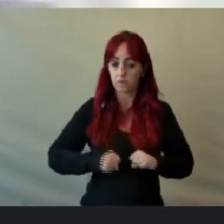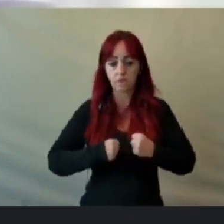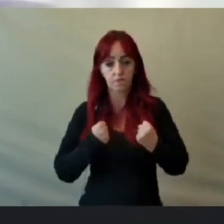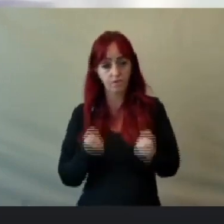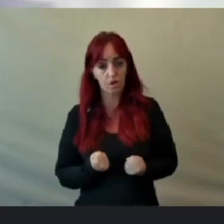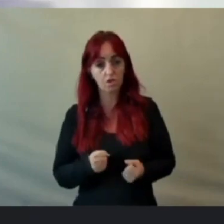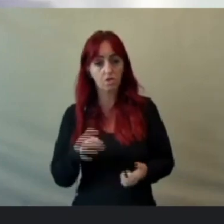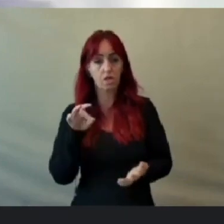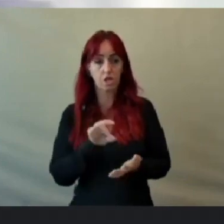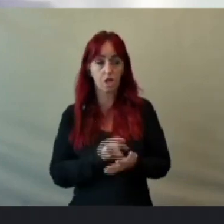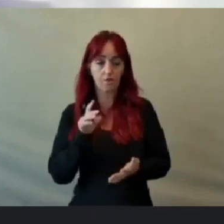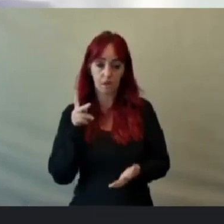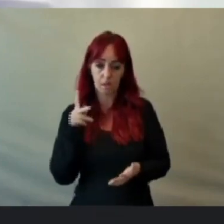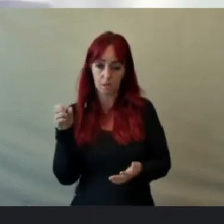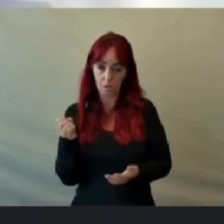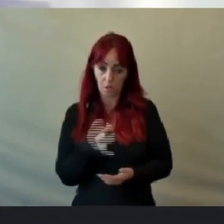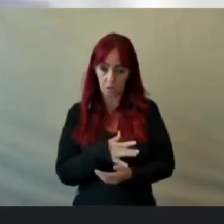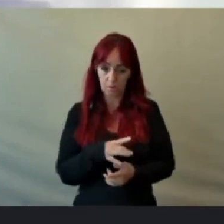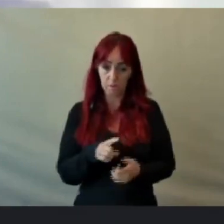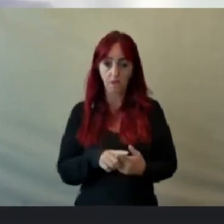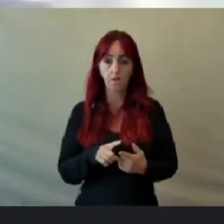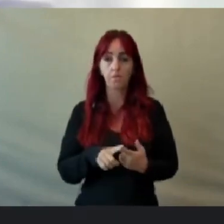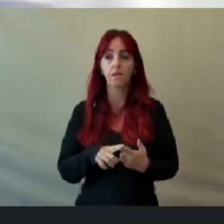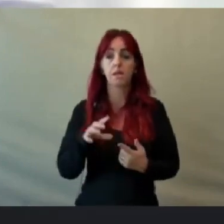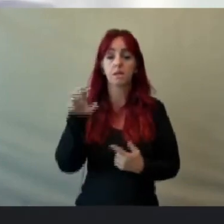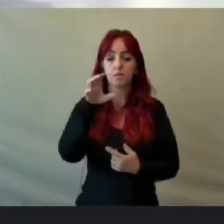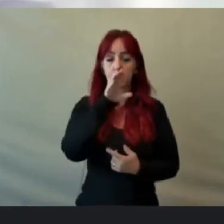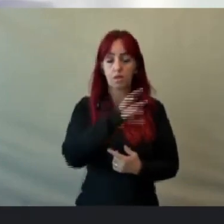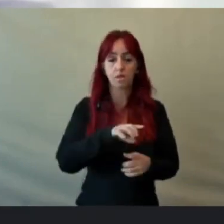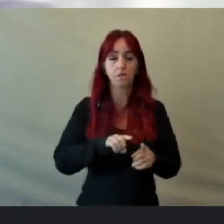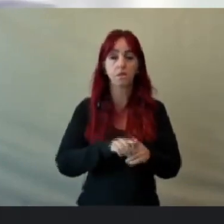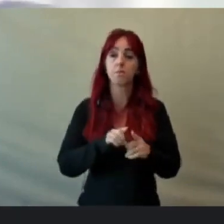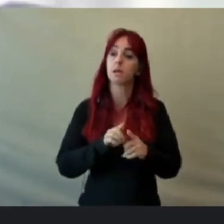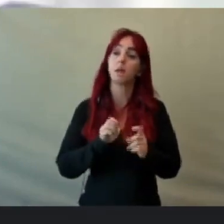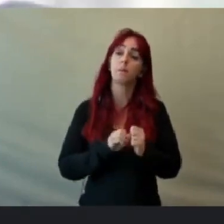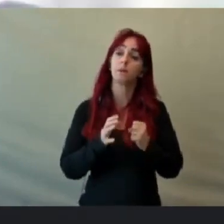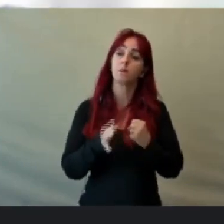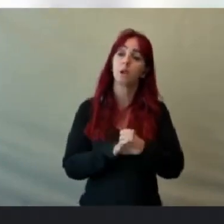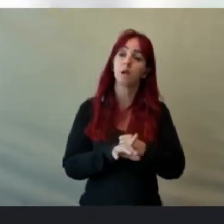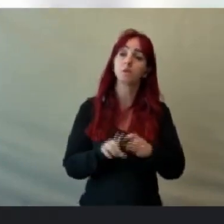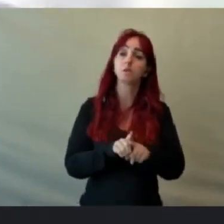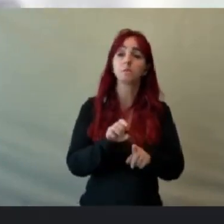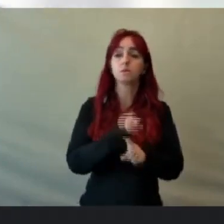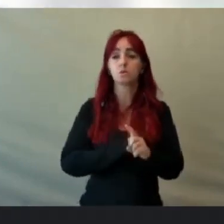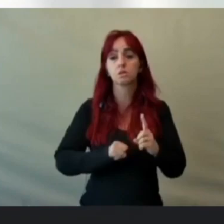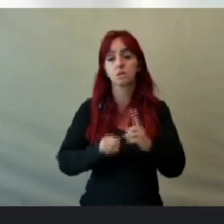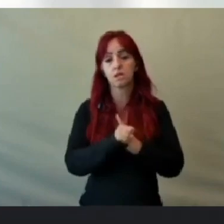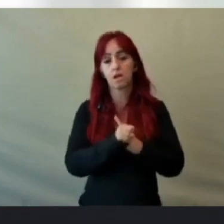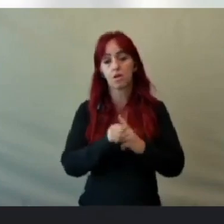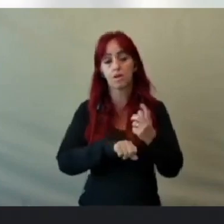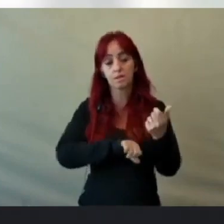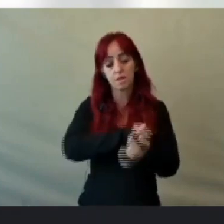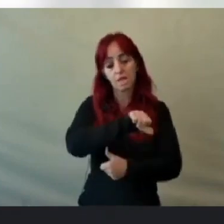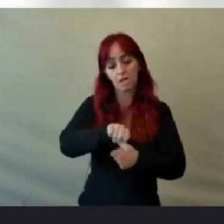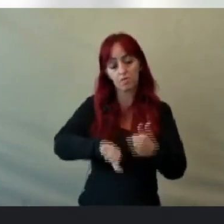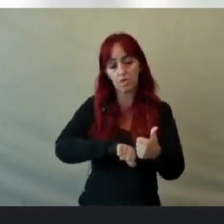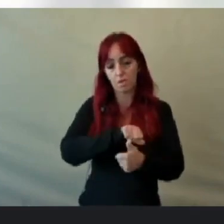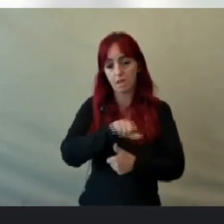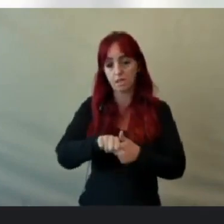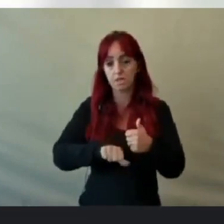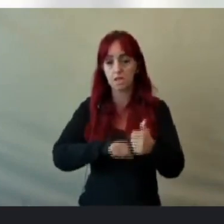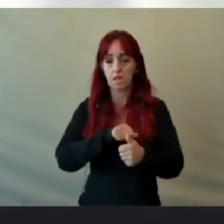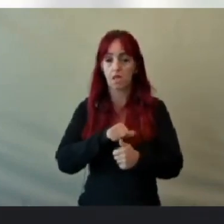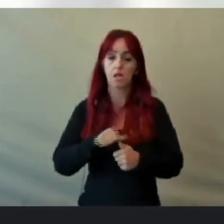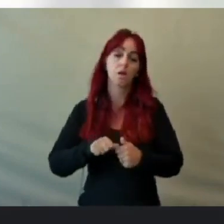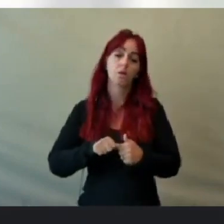demográfica epidemiológica social essa transformação essa revolução da longevidade que a gente está vivendo